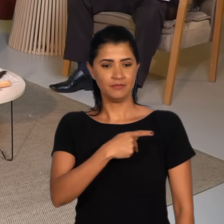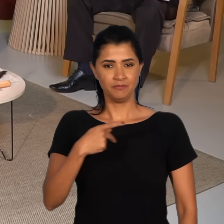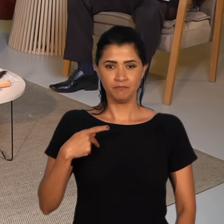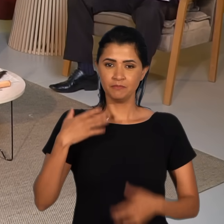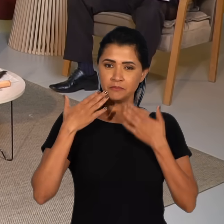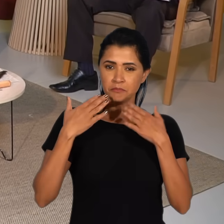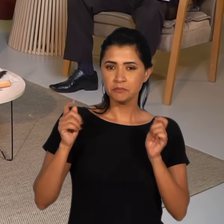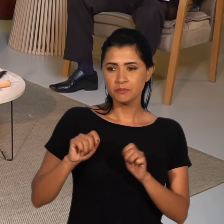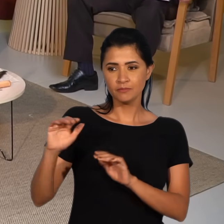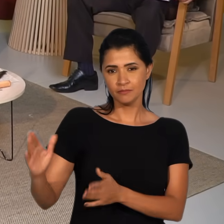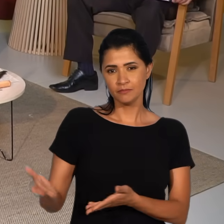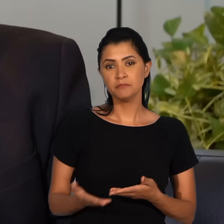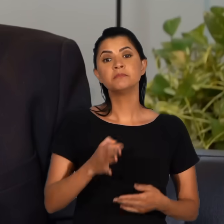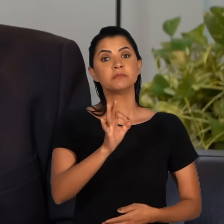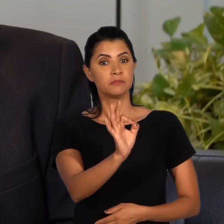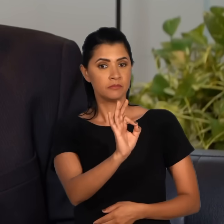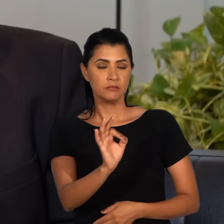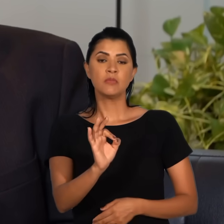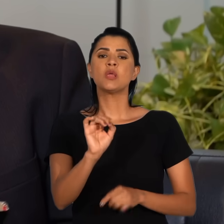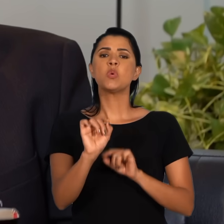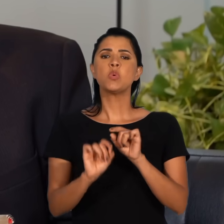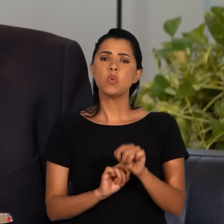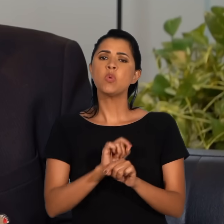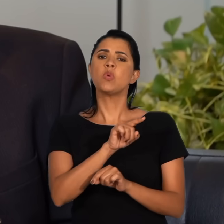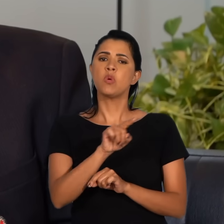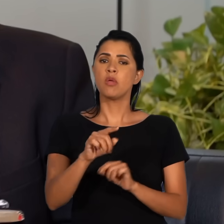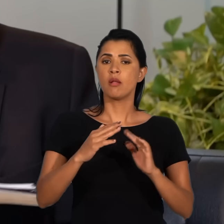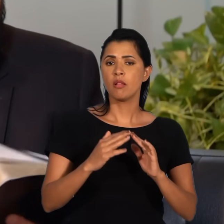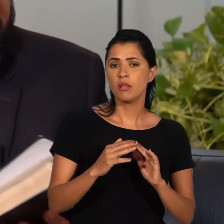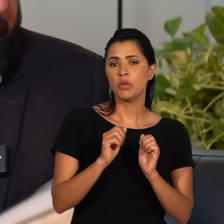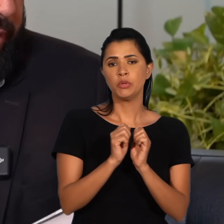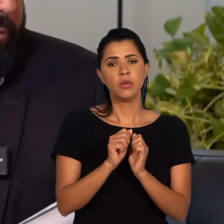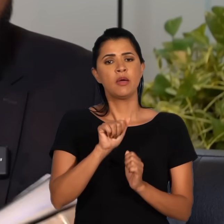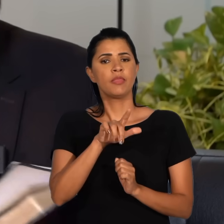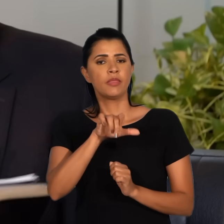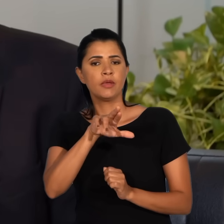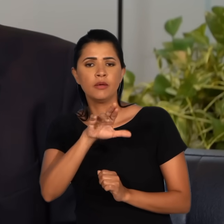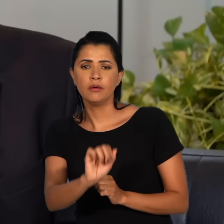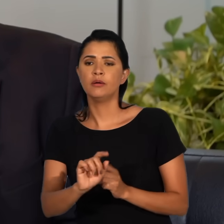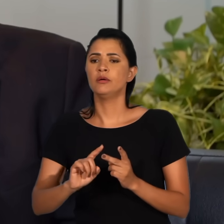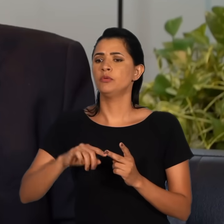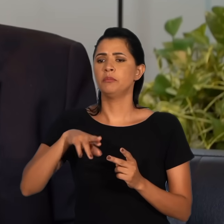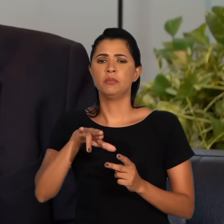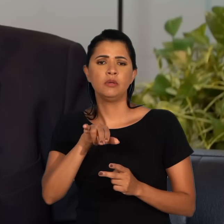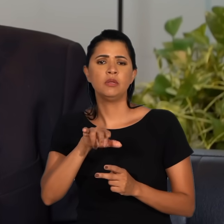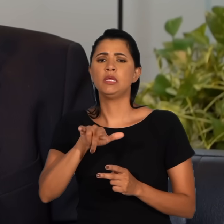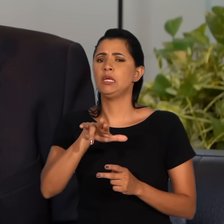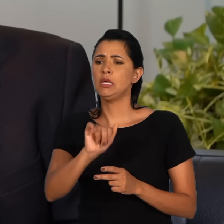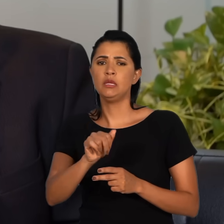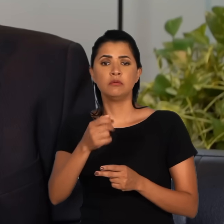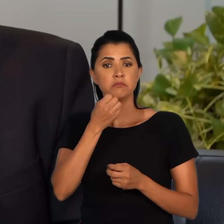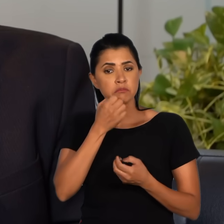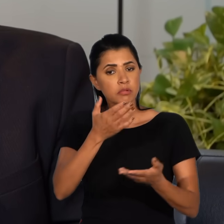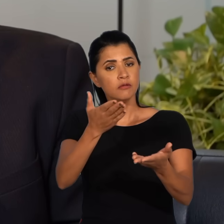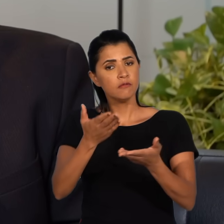se apresentar e vai fazer um convite também né pastor Com toda certeza e o princípio é o seguinte seja lá com o Adriano com a Lívia o importante é que você é muito